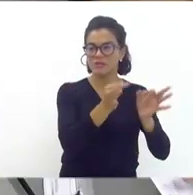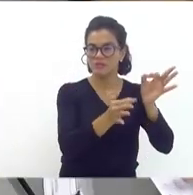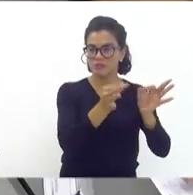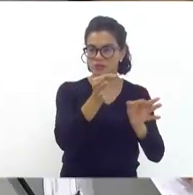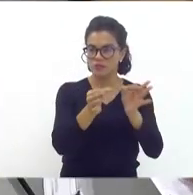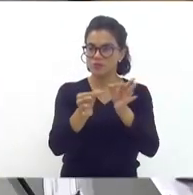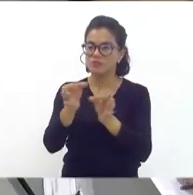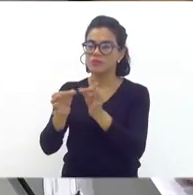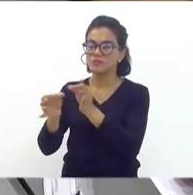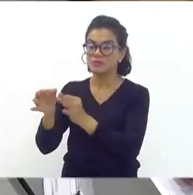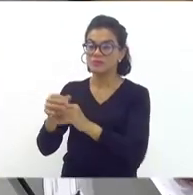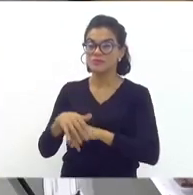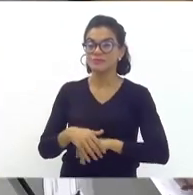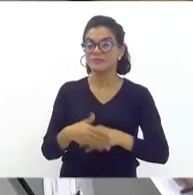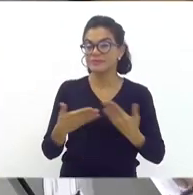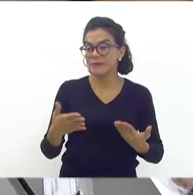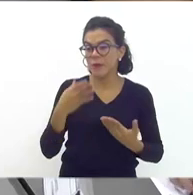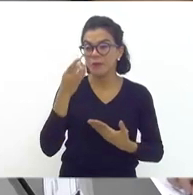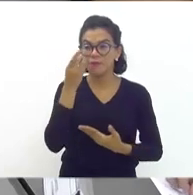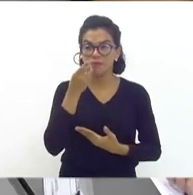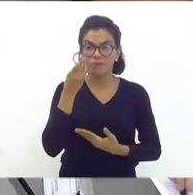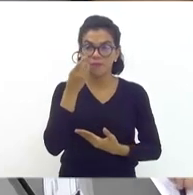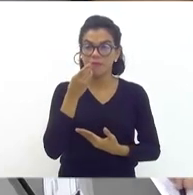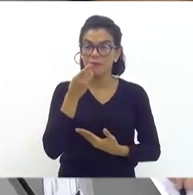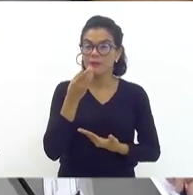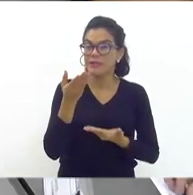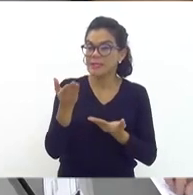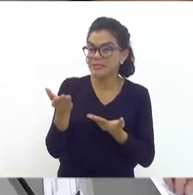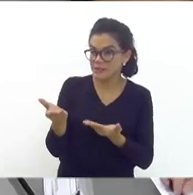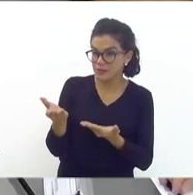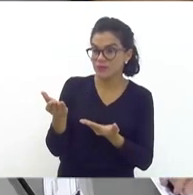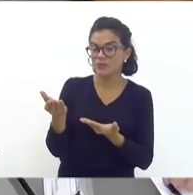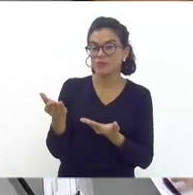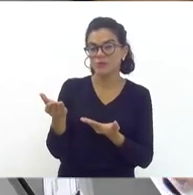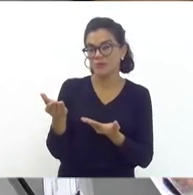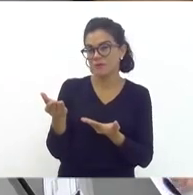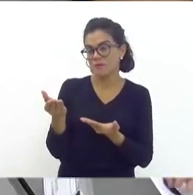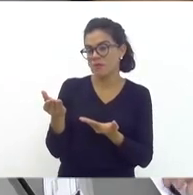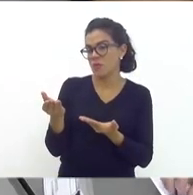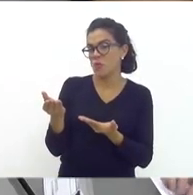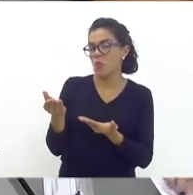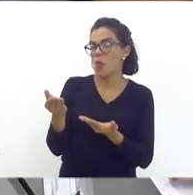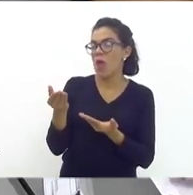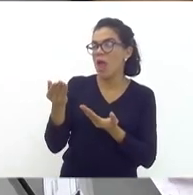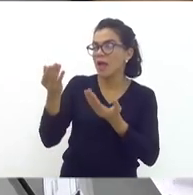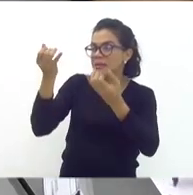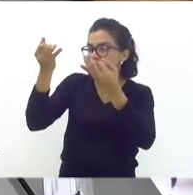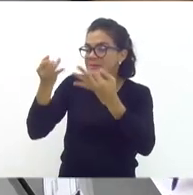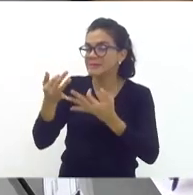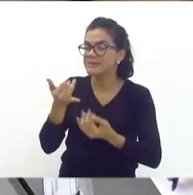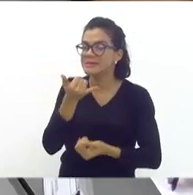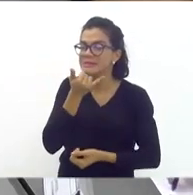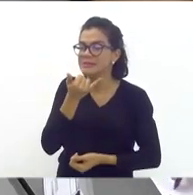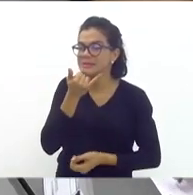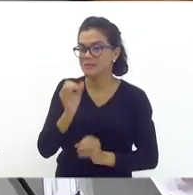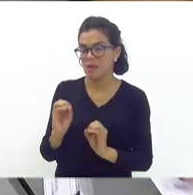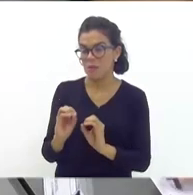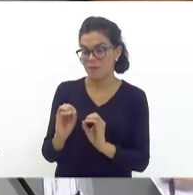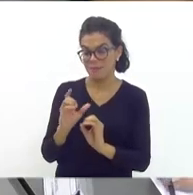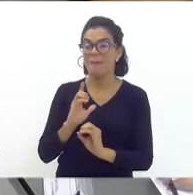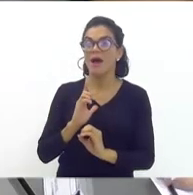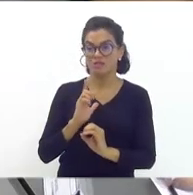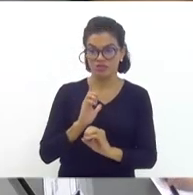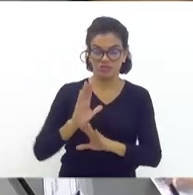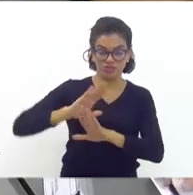e assim deputada Isso não é um longe de fazer qualquer justificativa é muito complexo